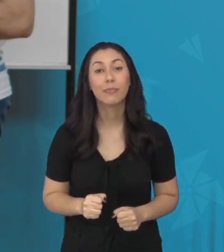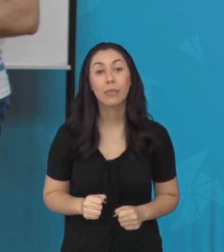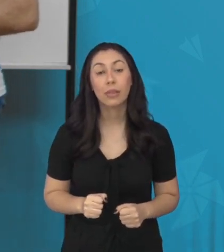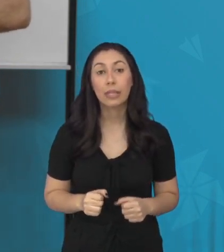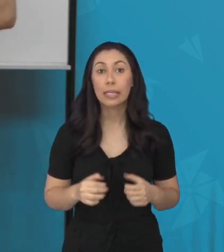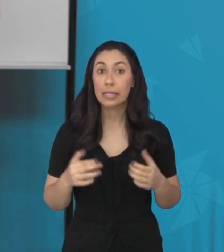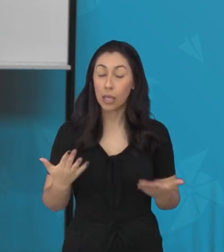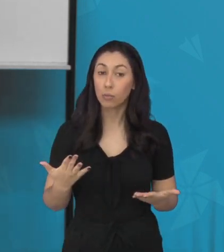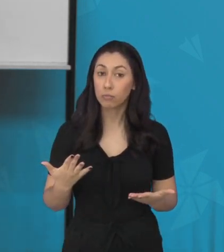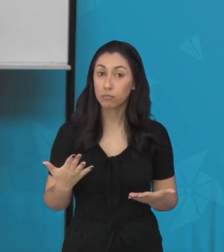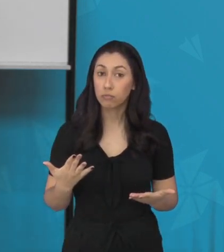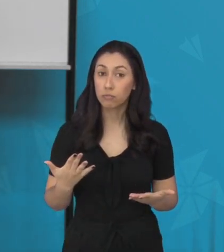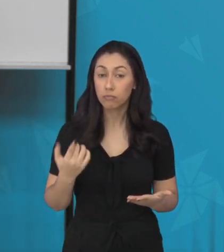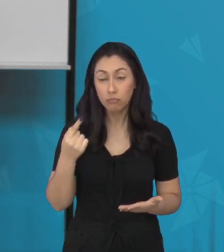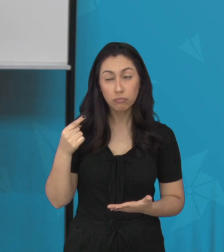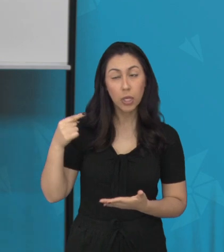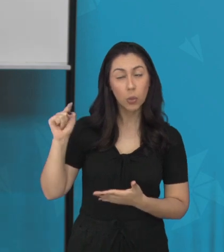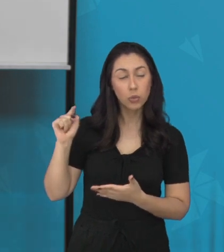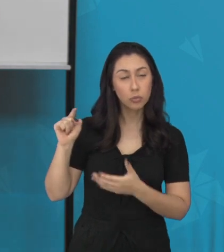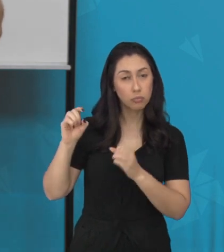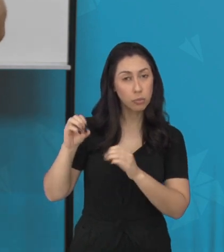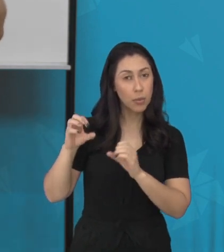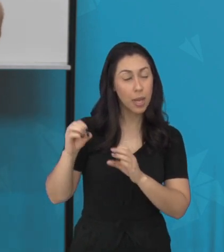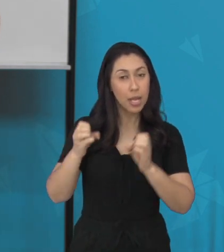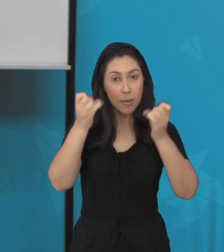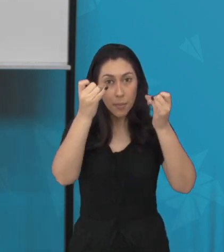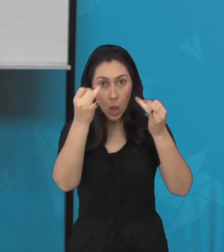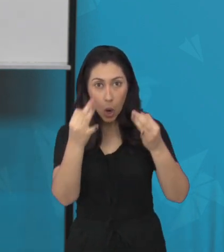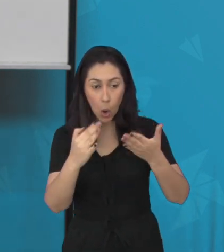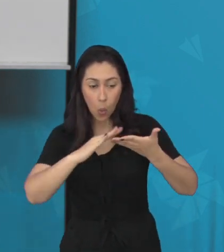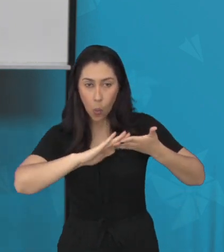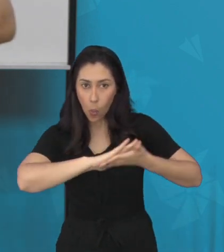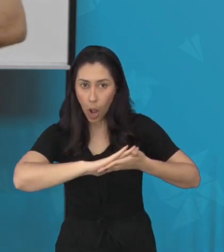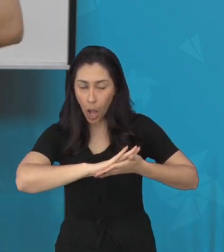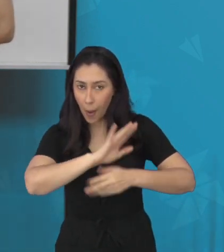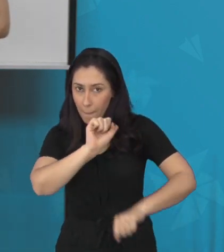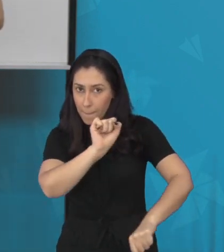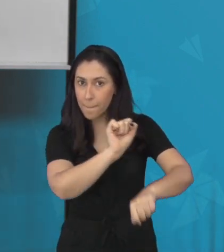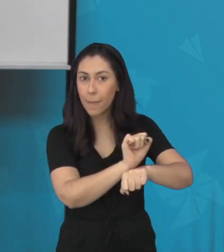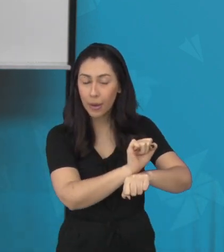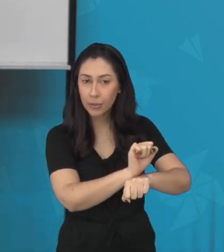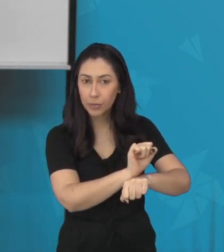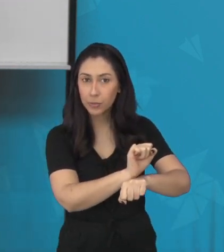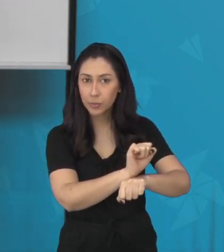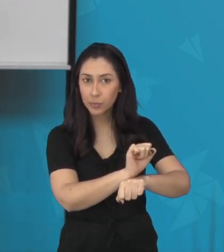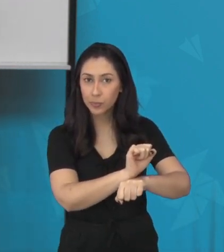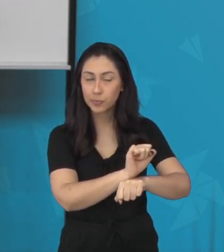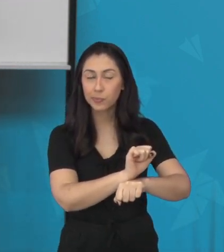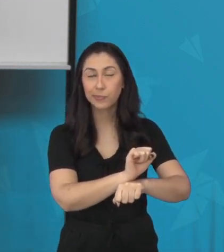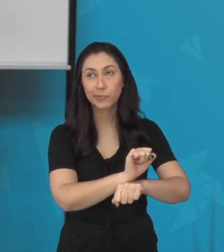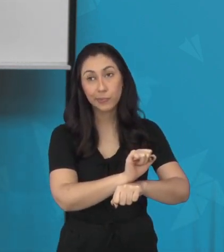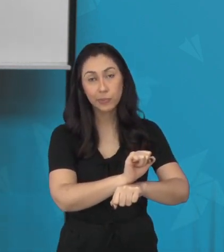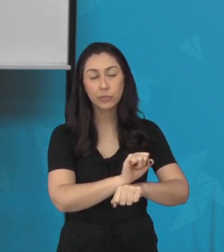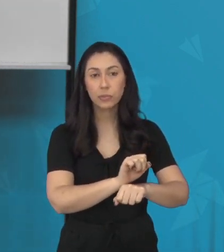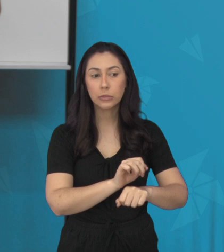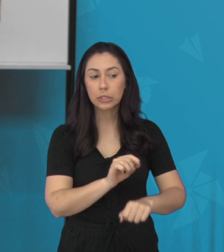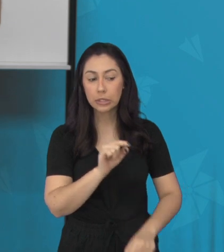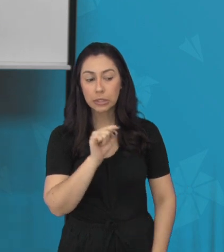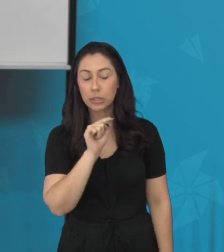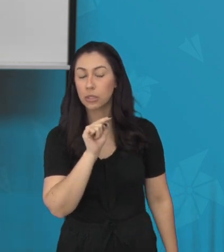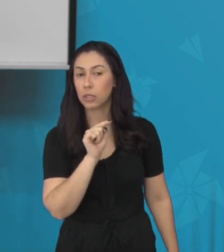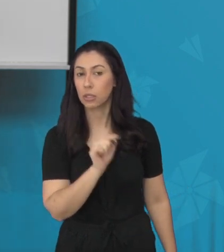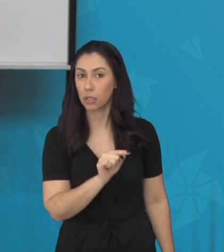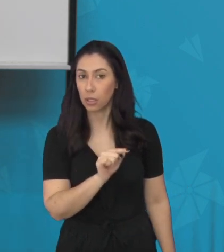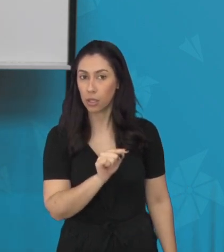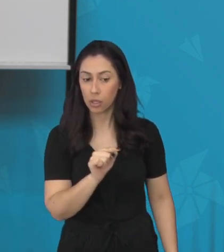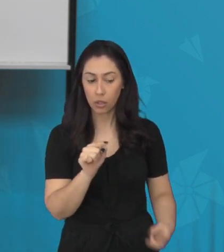lá. Na última aula nós falamos sobre força de atrito estática. Nós temos, nesse contexto de